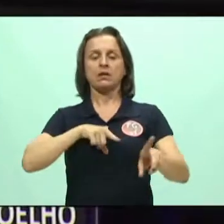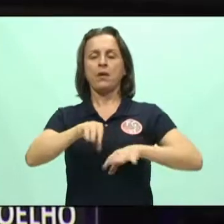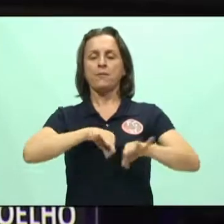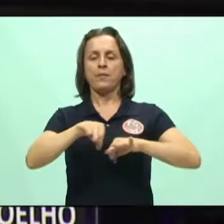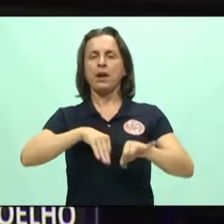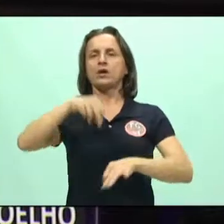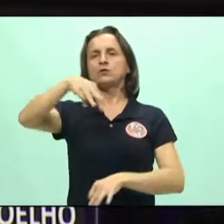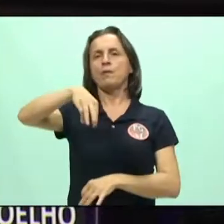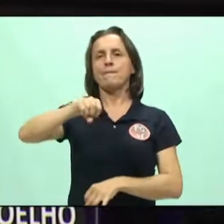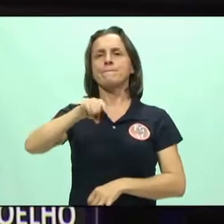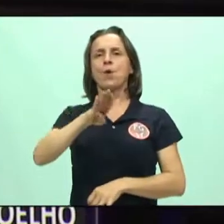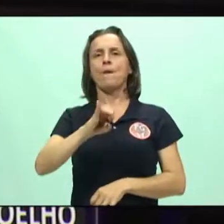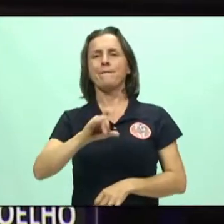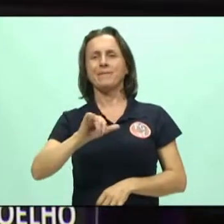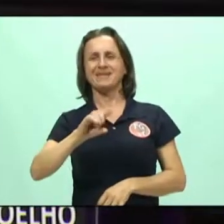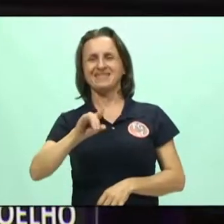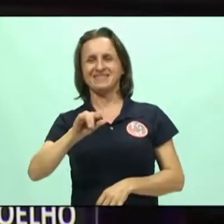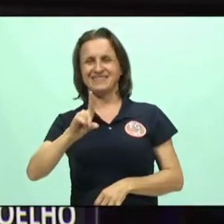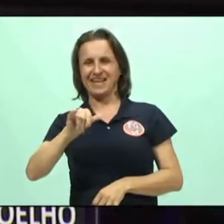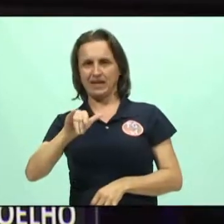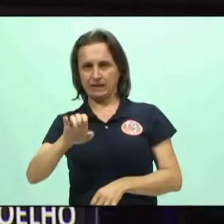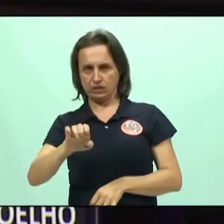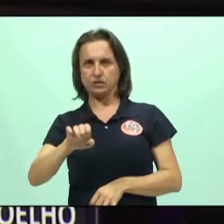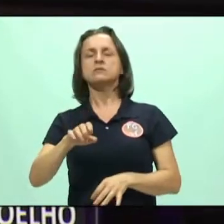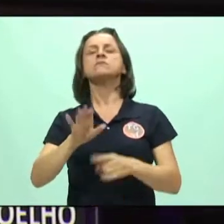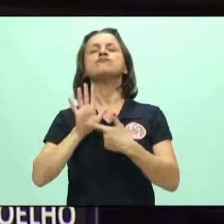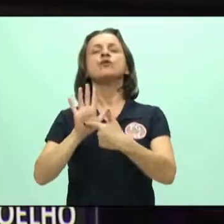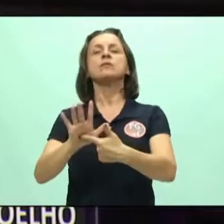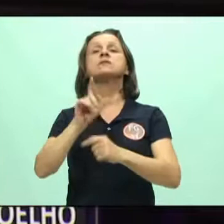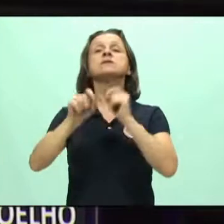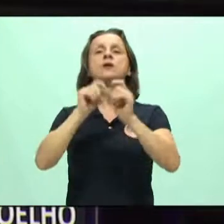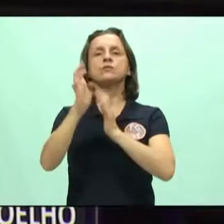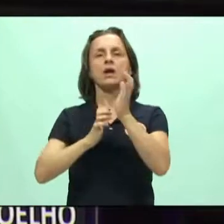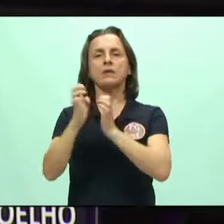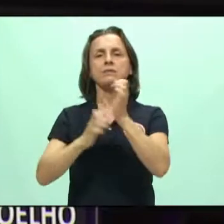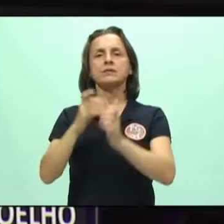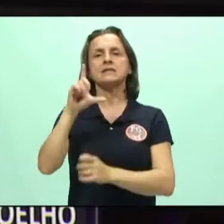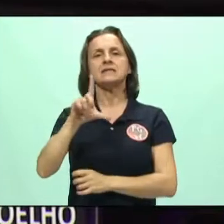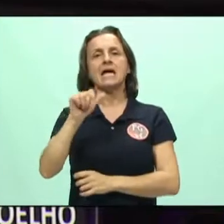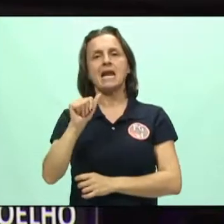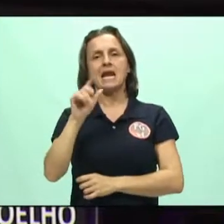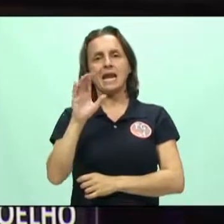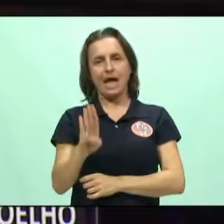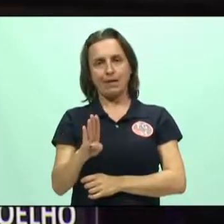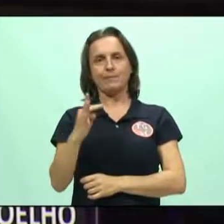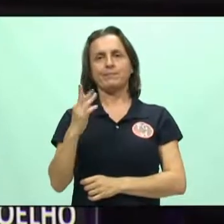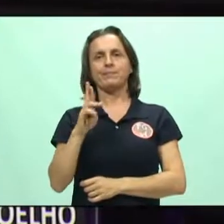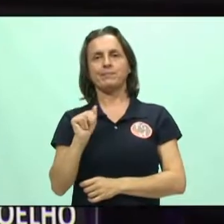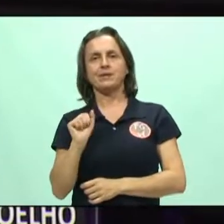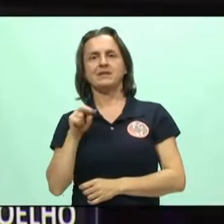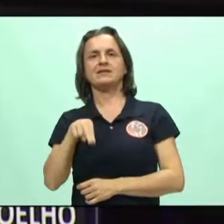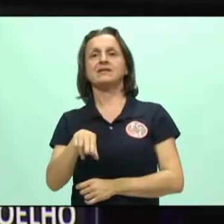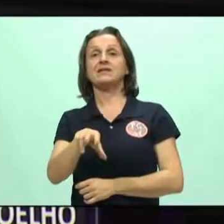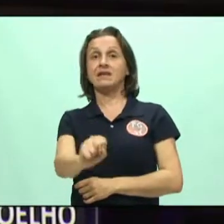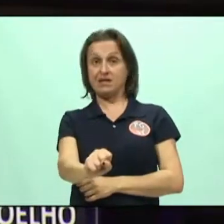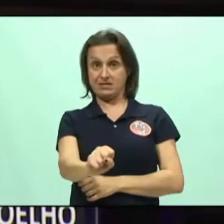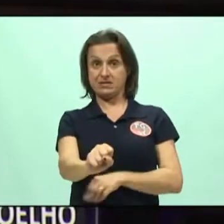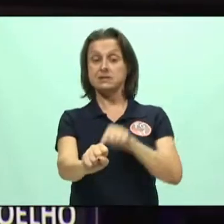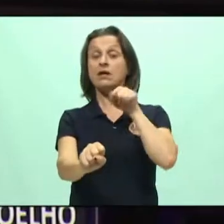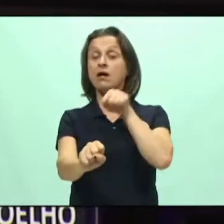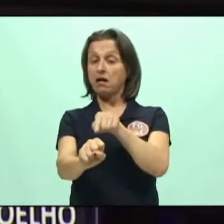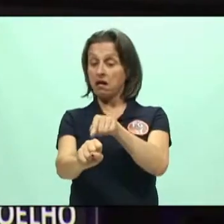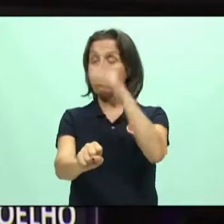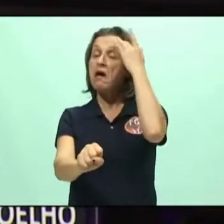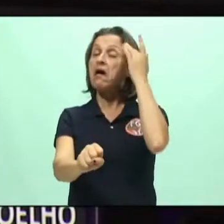apresentado pelo Lab trans é o Lab trans eu acho que também se fará presente até porque é